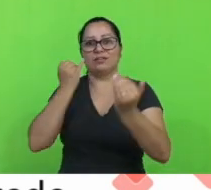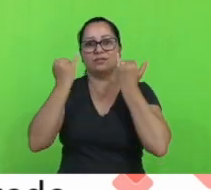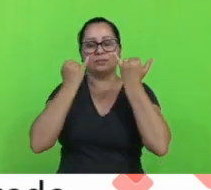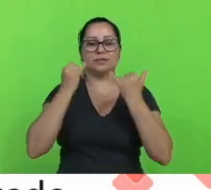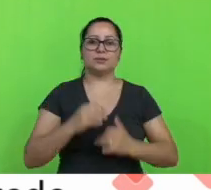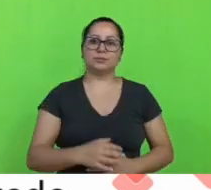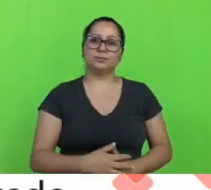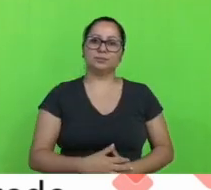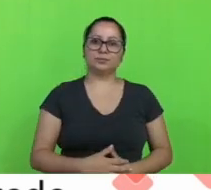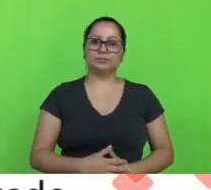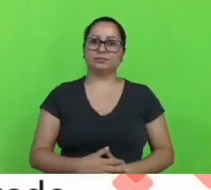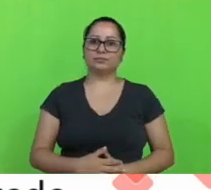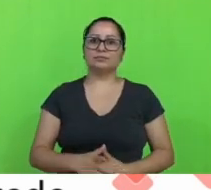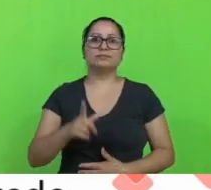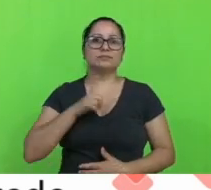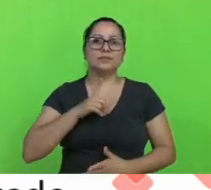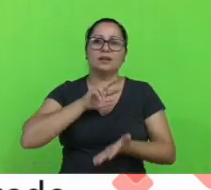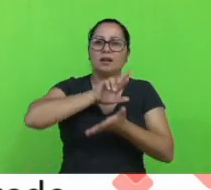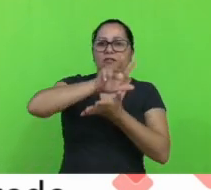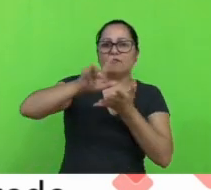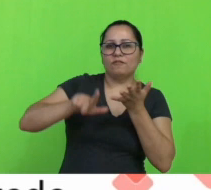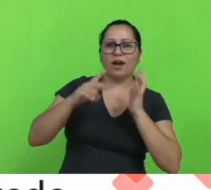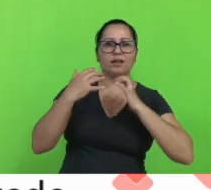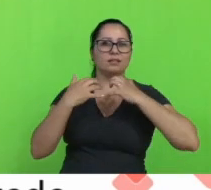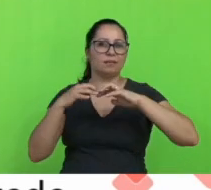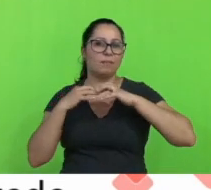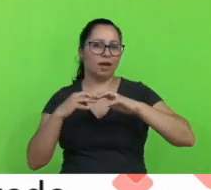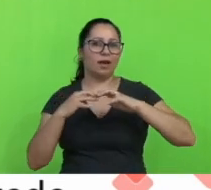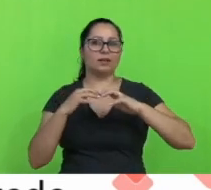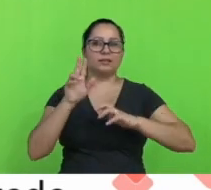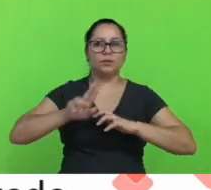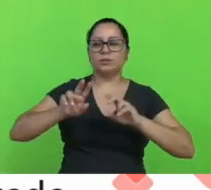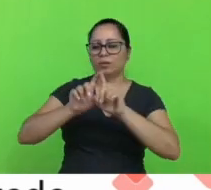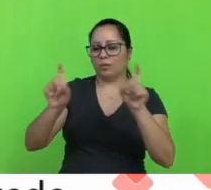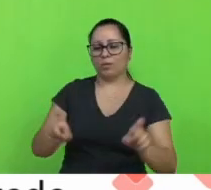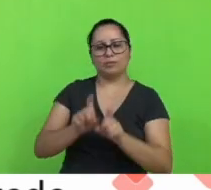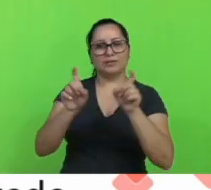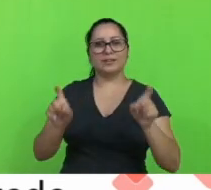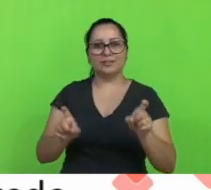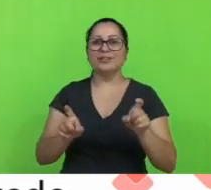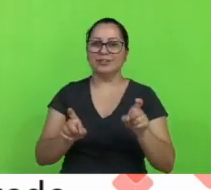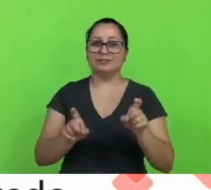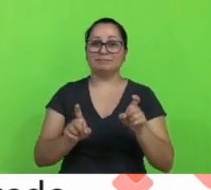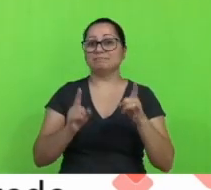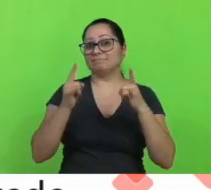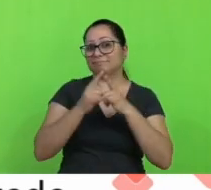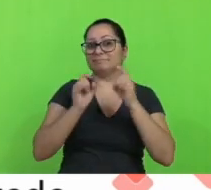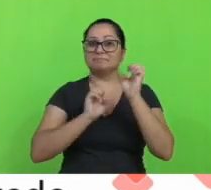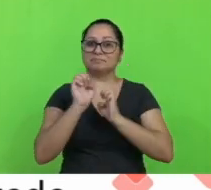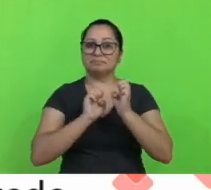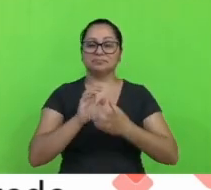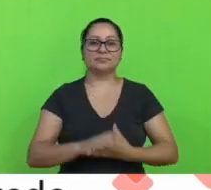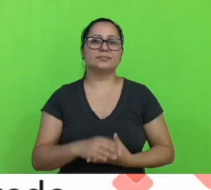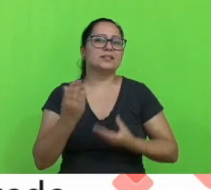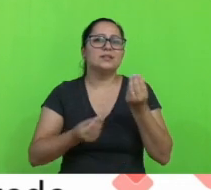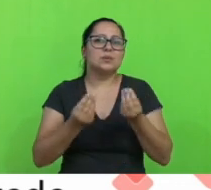Bom, temos muitos equipamentos, muitas máquinas, né, muitos computadores em uma determinada instituição. Como